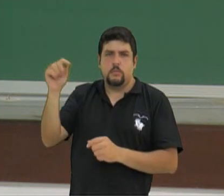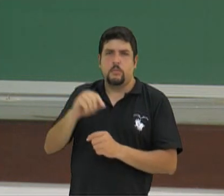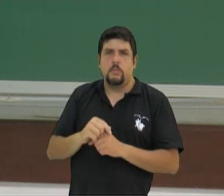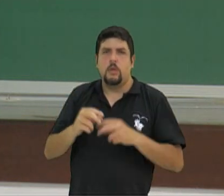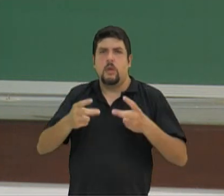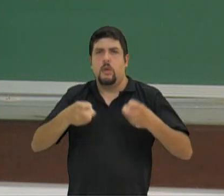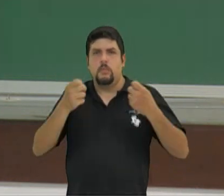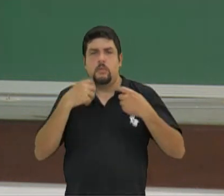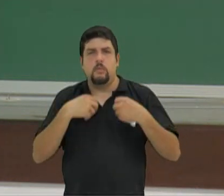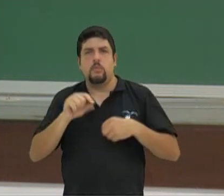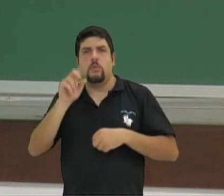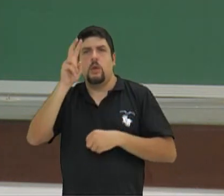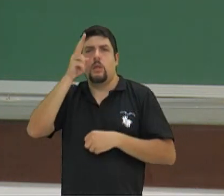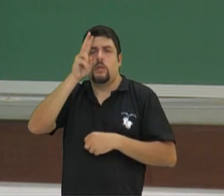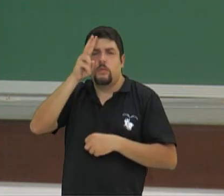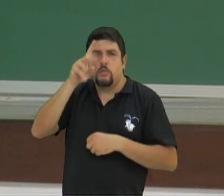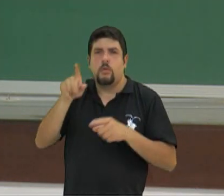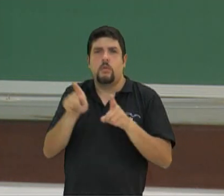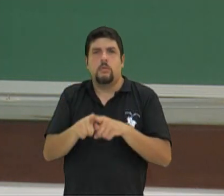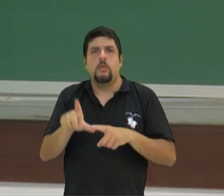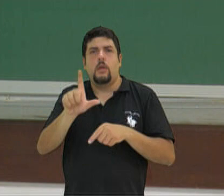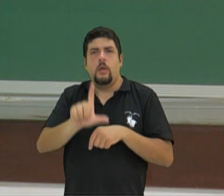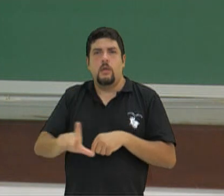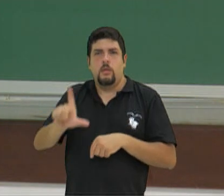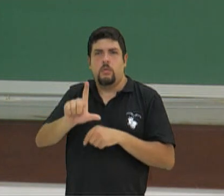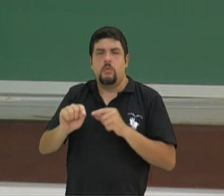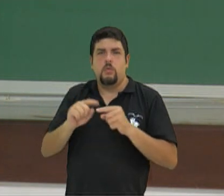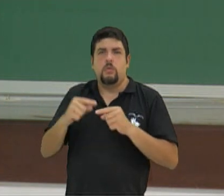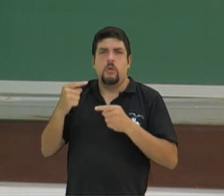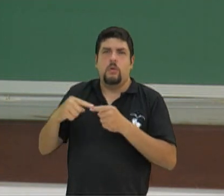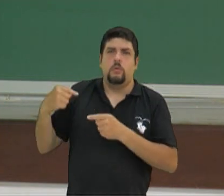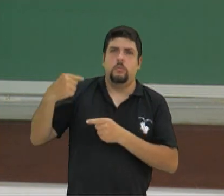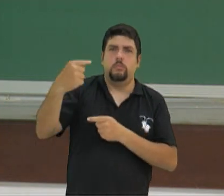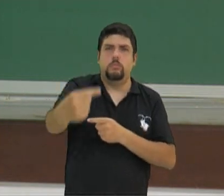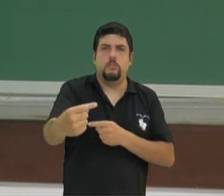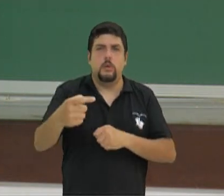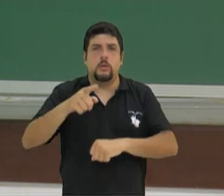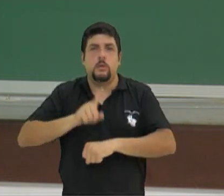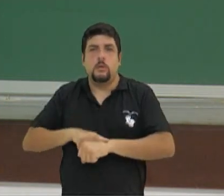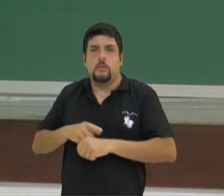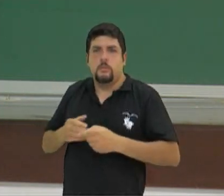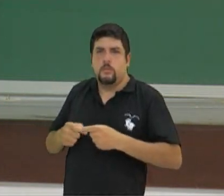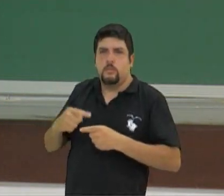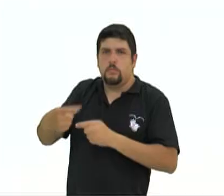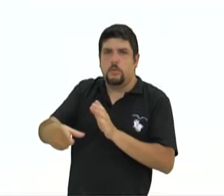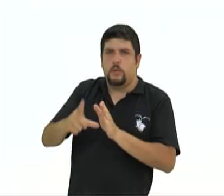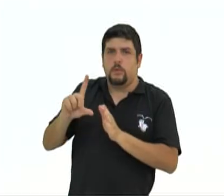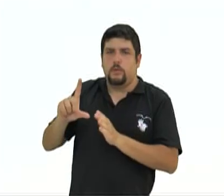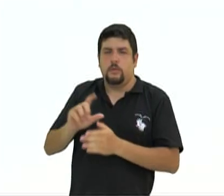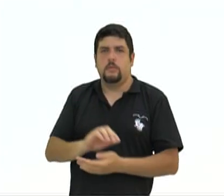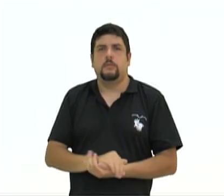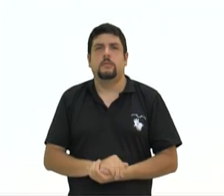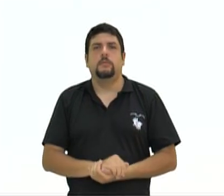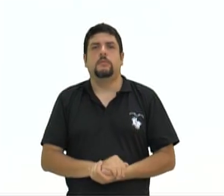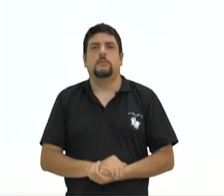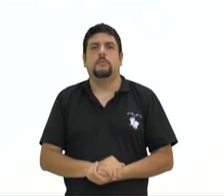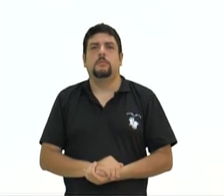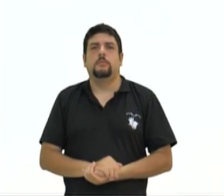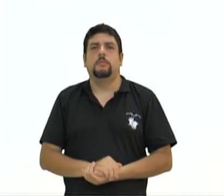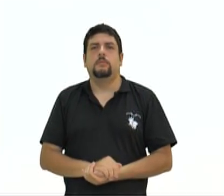nossa literatura, está sempre avant-garde, além do seu tempo. Vamos ver.